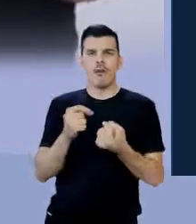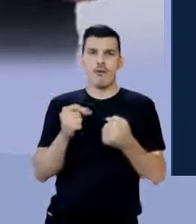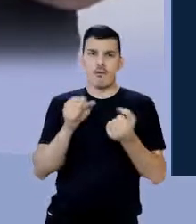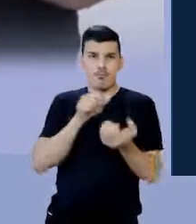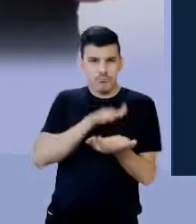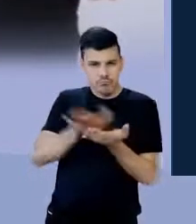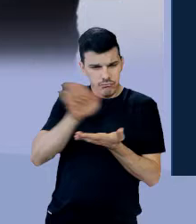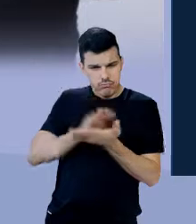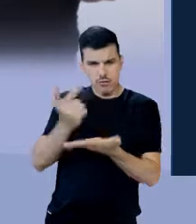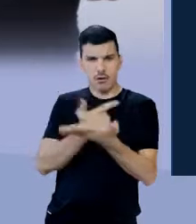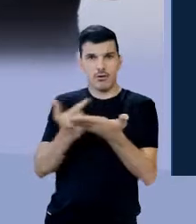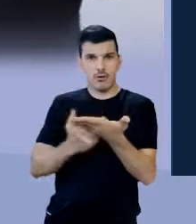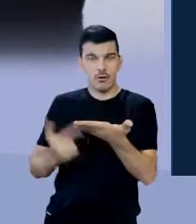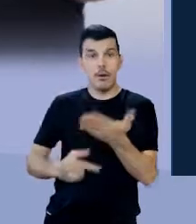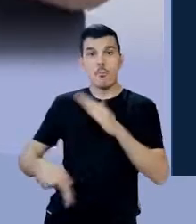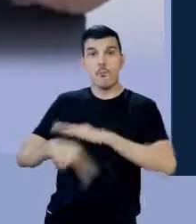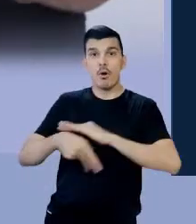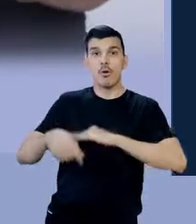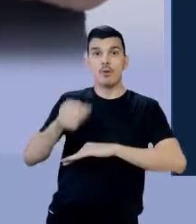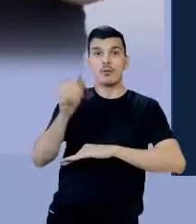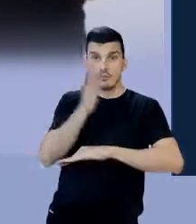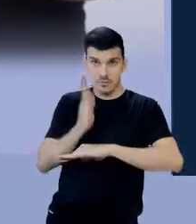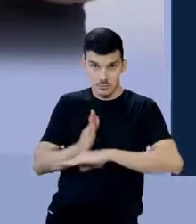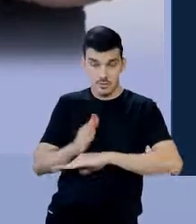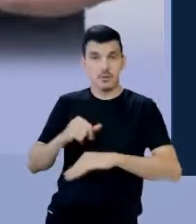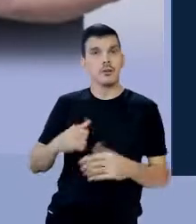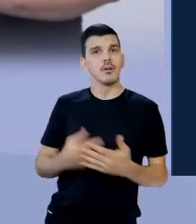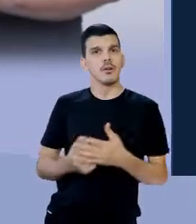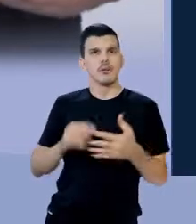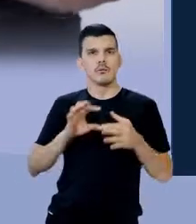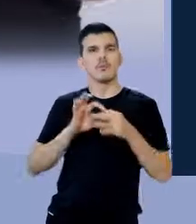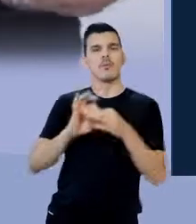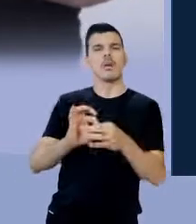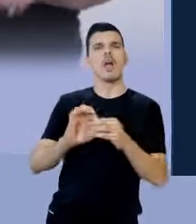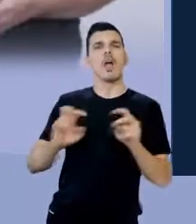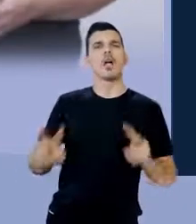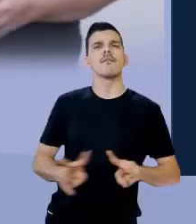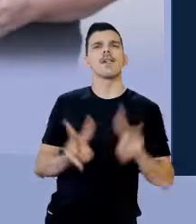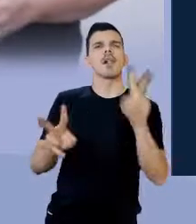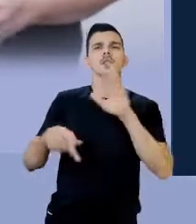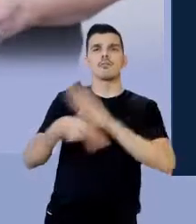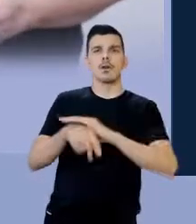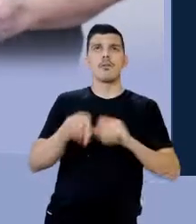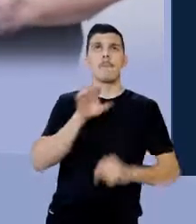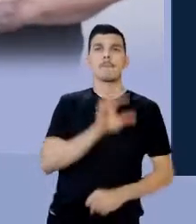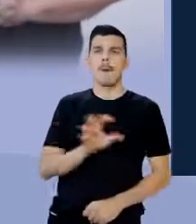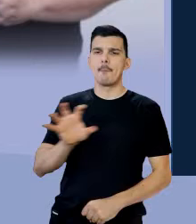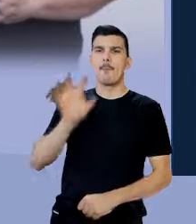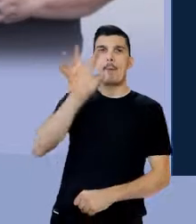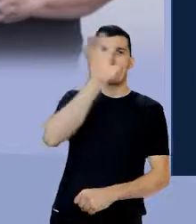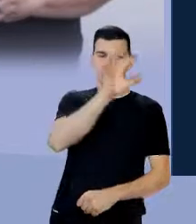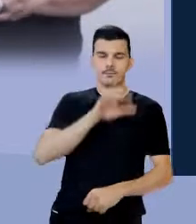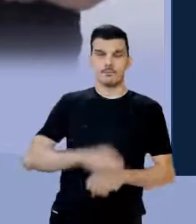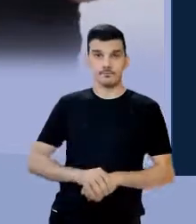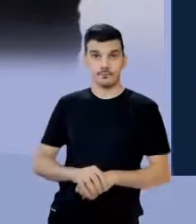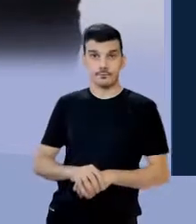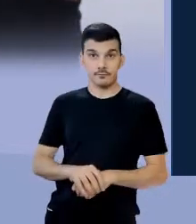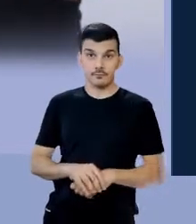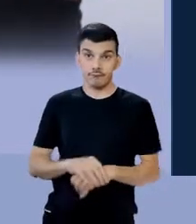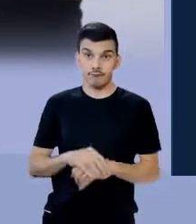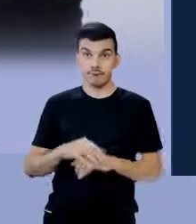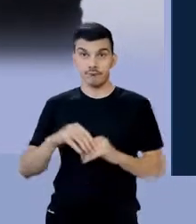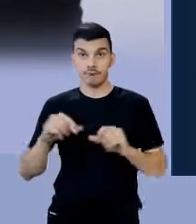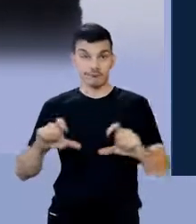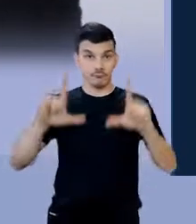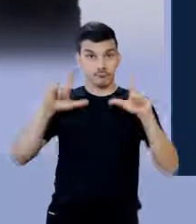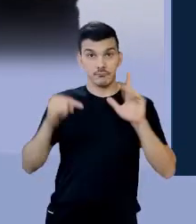produção literária nacionalista vinculada à valorização regional.